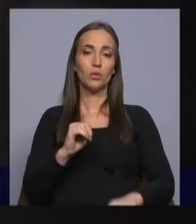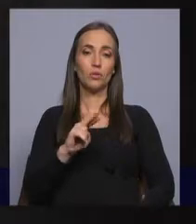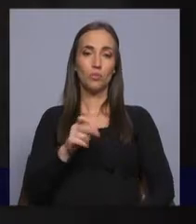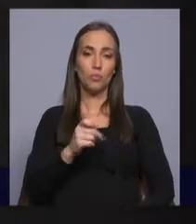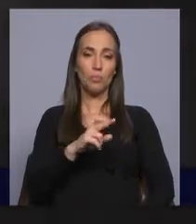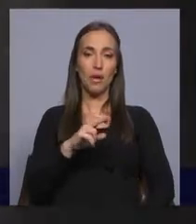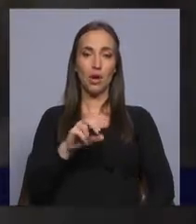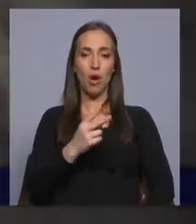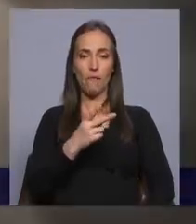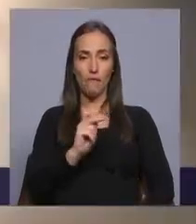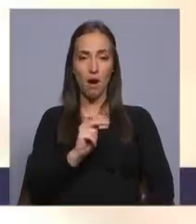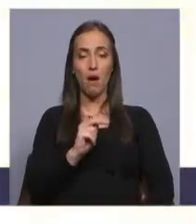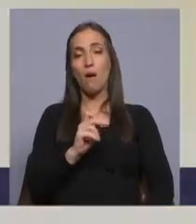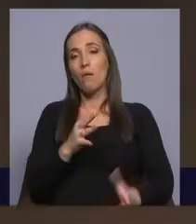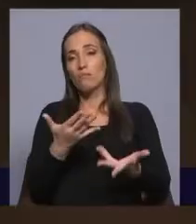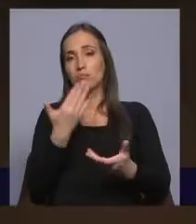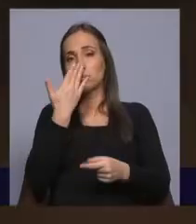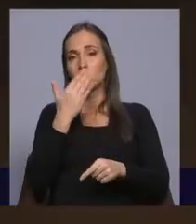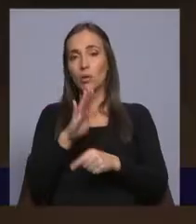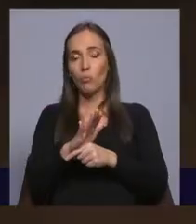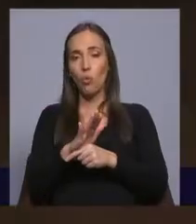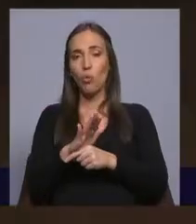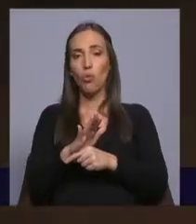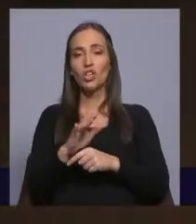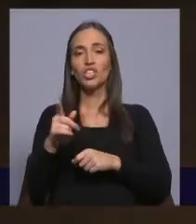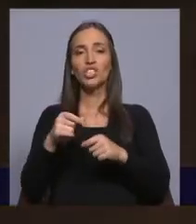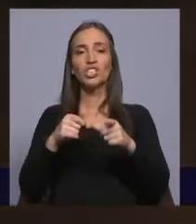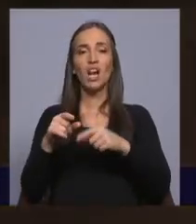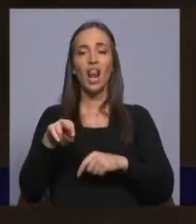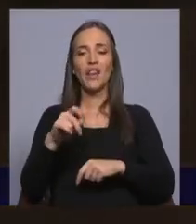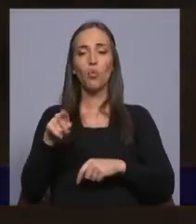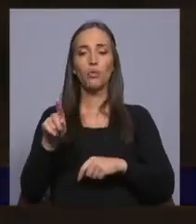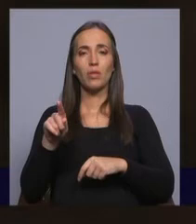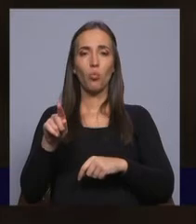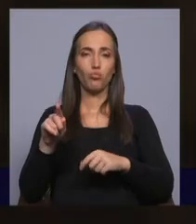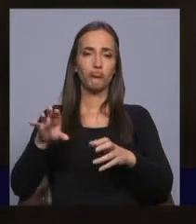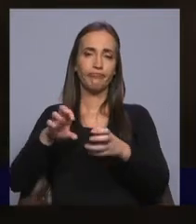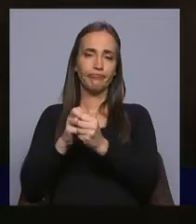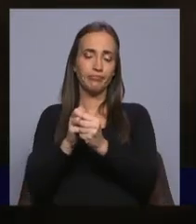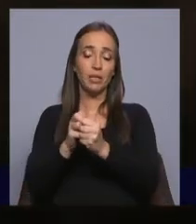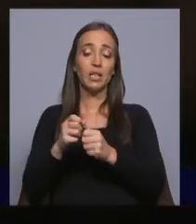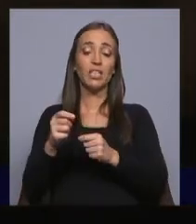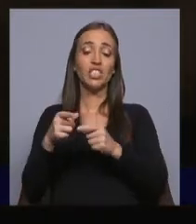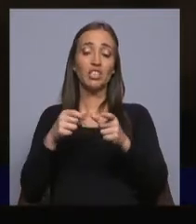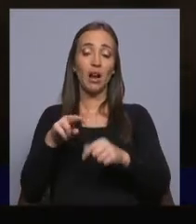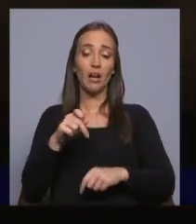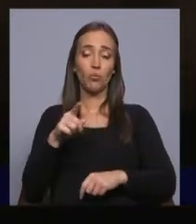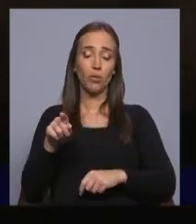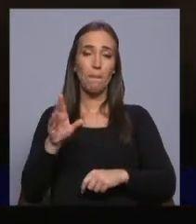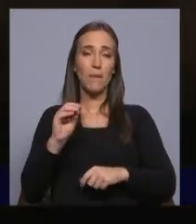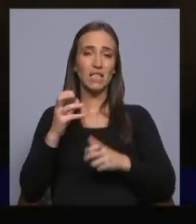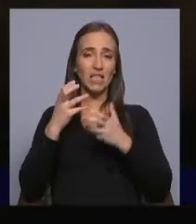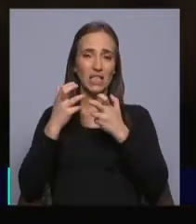seja, por exemplo, como é o caso, na fusão de estrelas de neutrões. As estrelas de neutrões são as estrelas mais densas do universo, vamos excetuar aqui os buracos